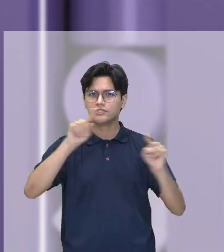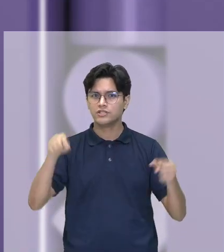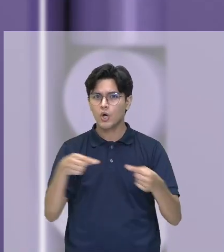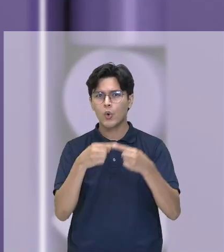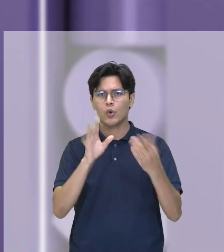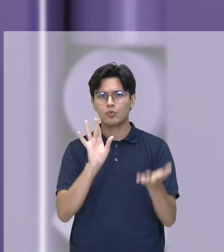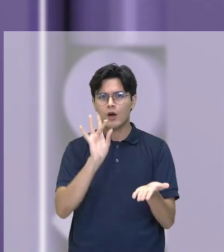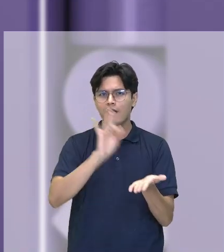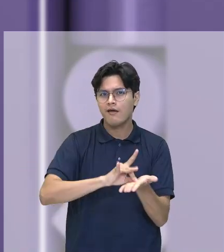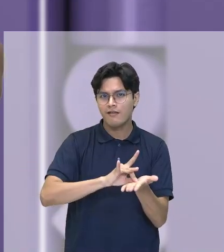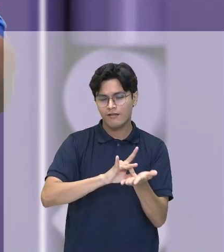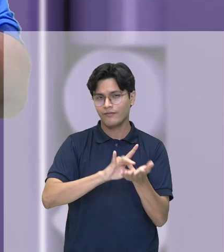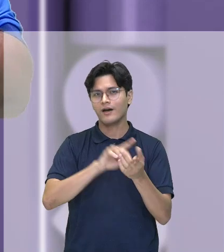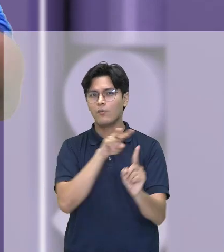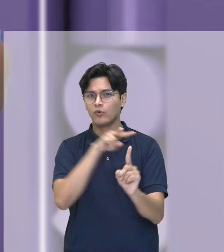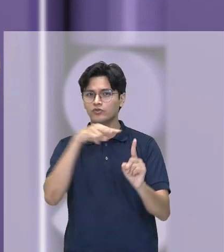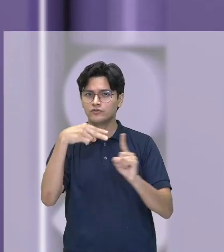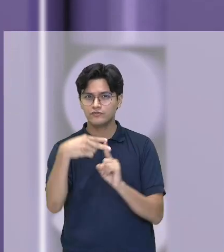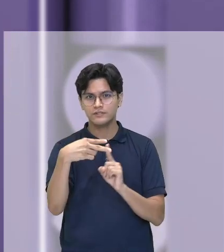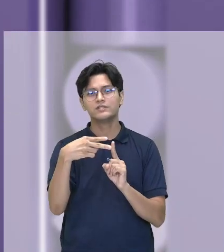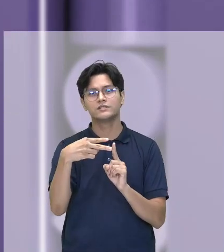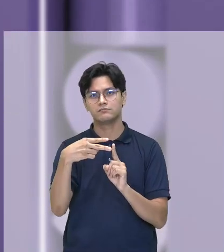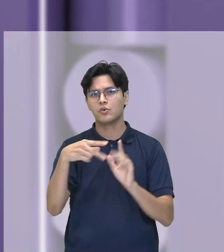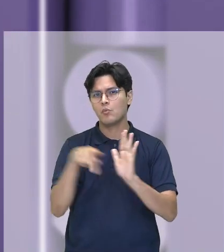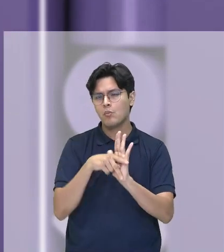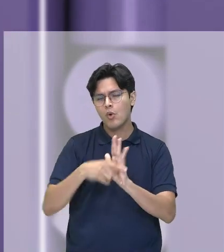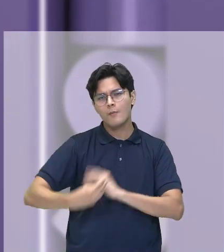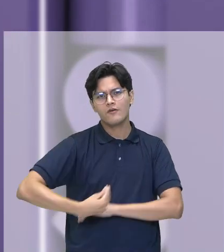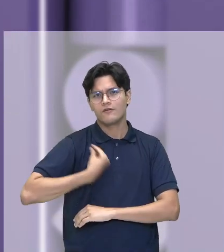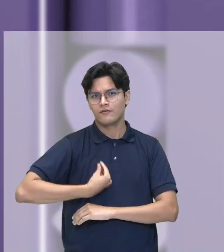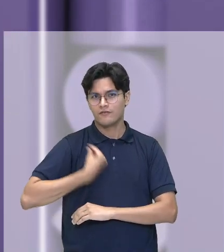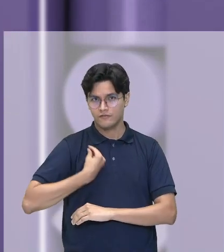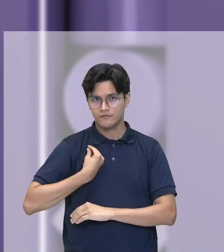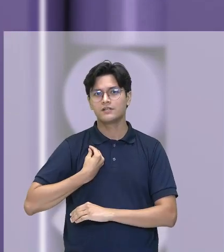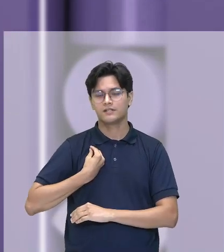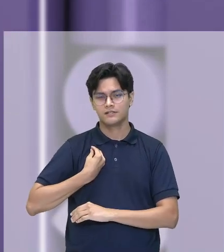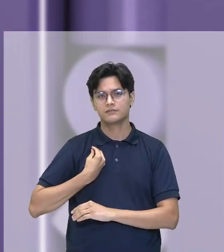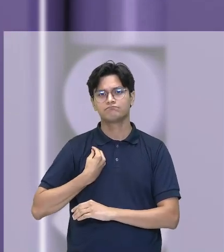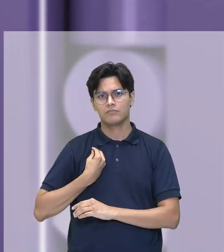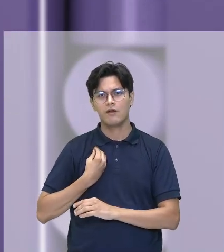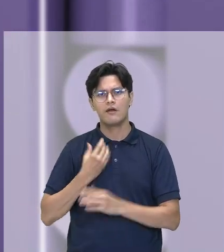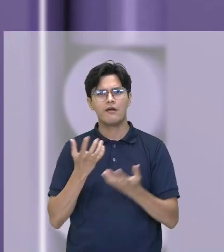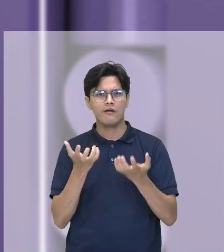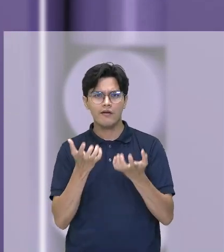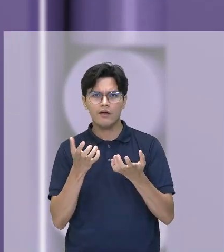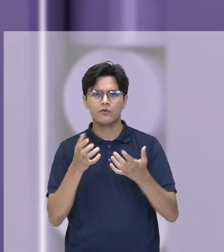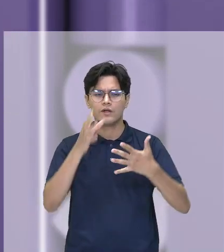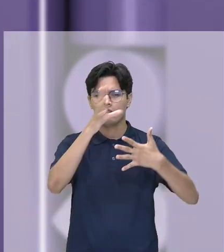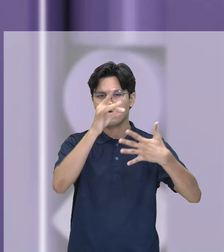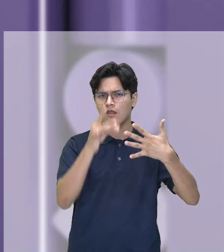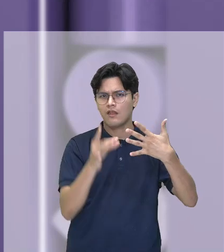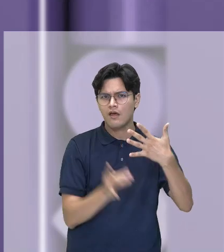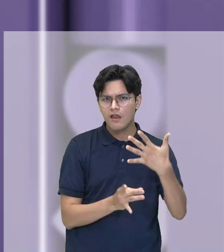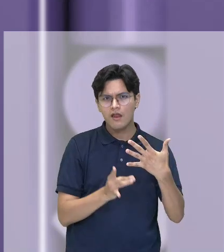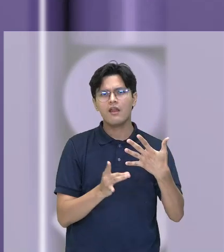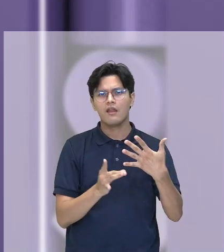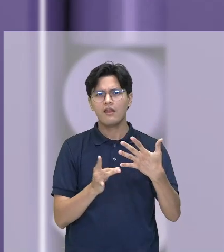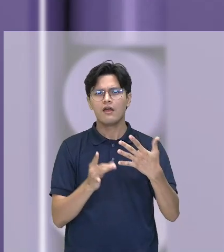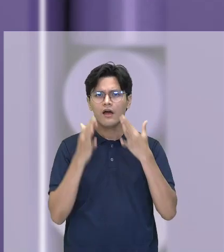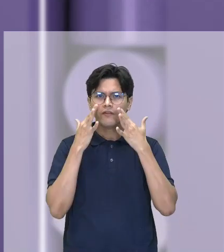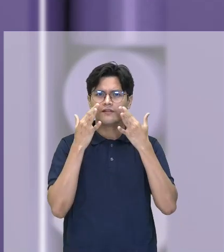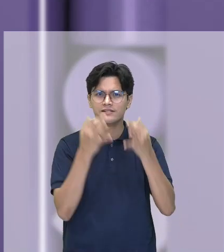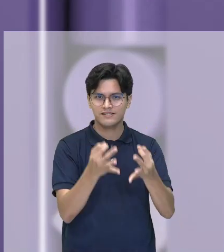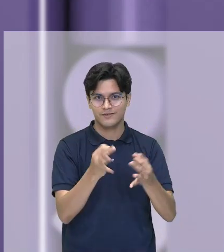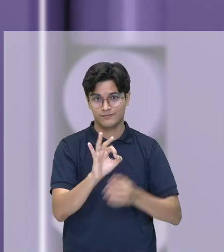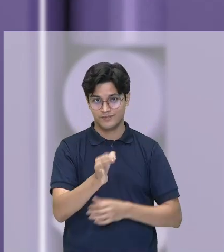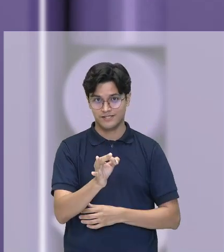os óculos da tua convivência, para cada ponto que nós vamos expor no decorrer desta aula de hoje,